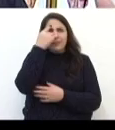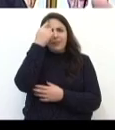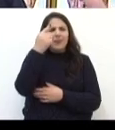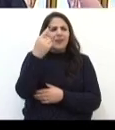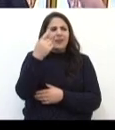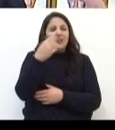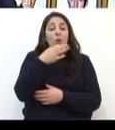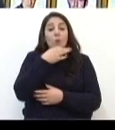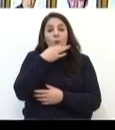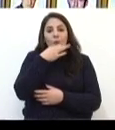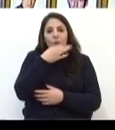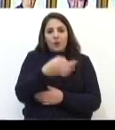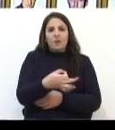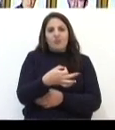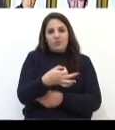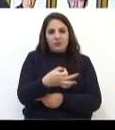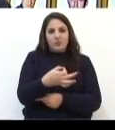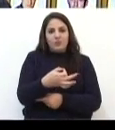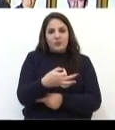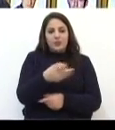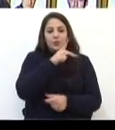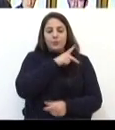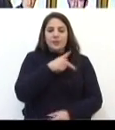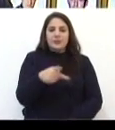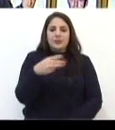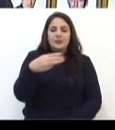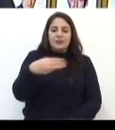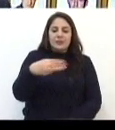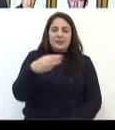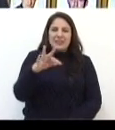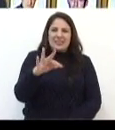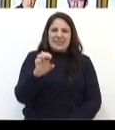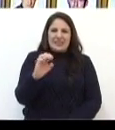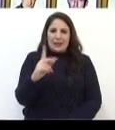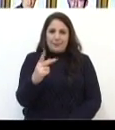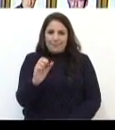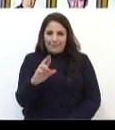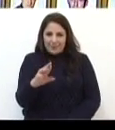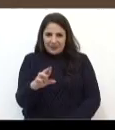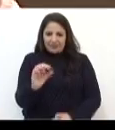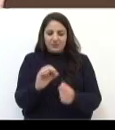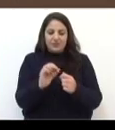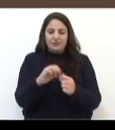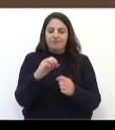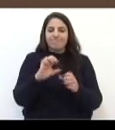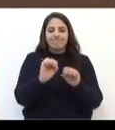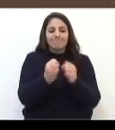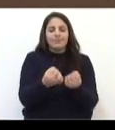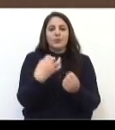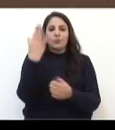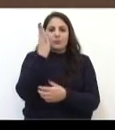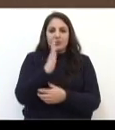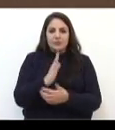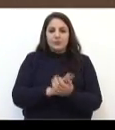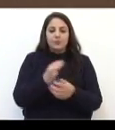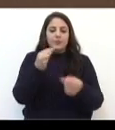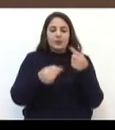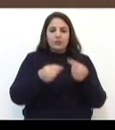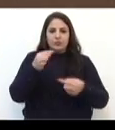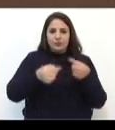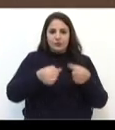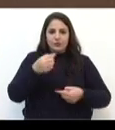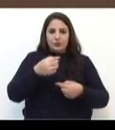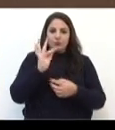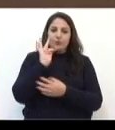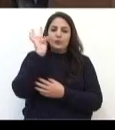ideias mirabolantes desse presidente, o Michel Temer, que vai destruir o nosso Brasil. E justamente para debater o futuro